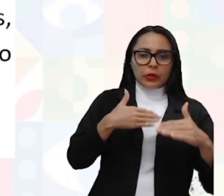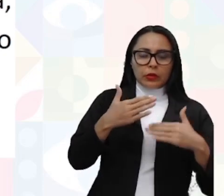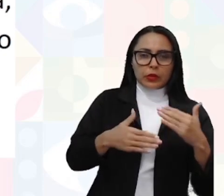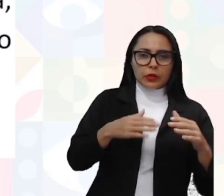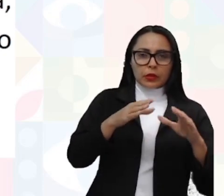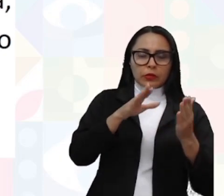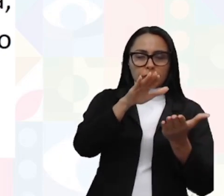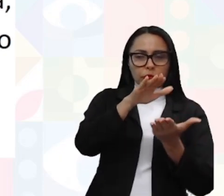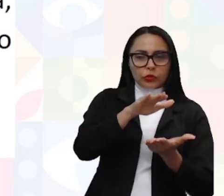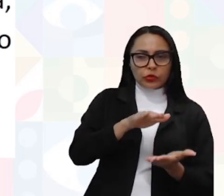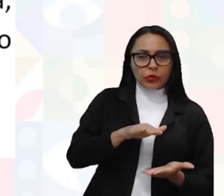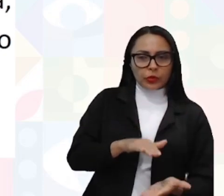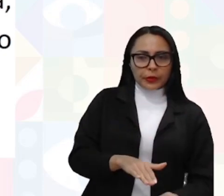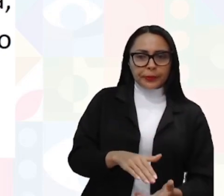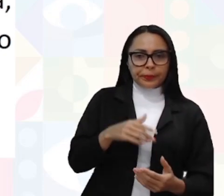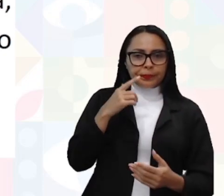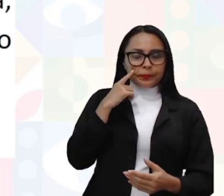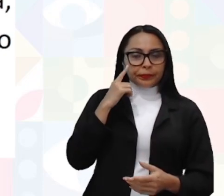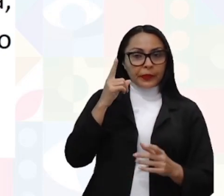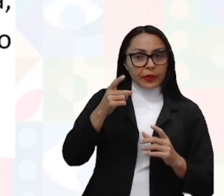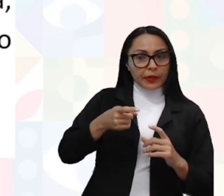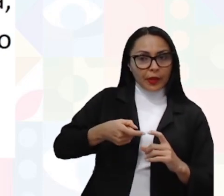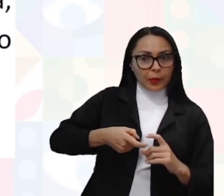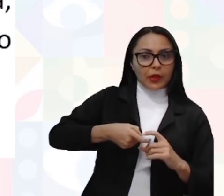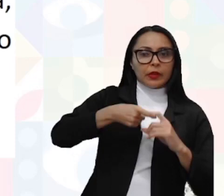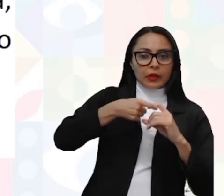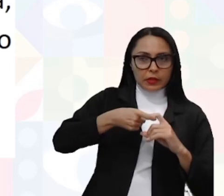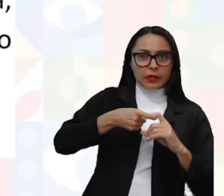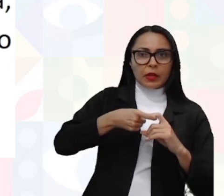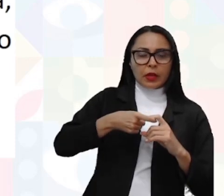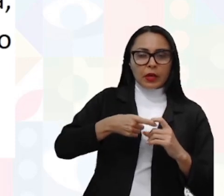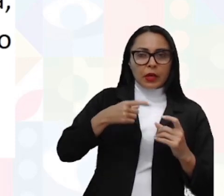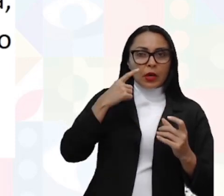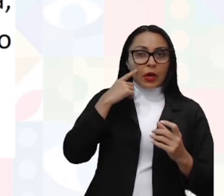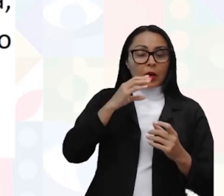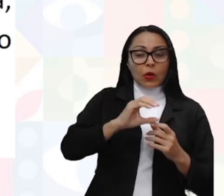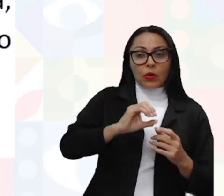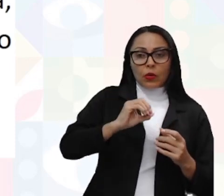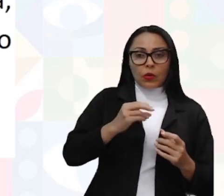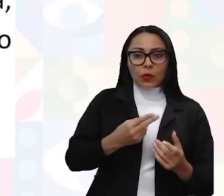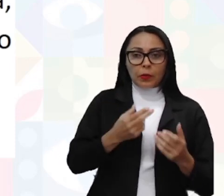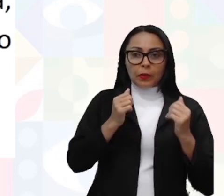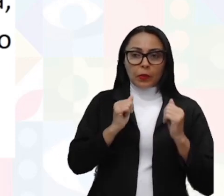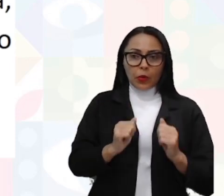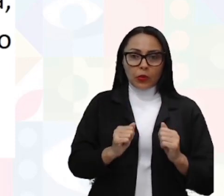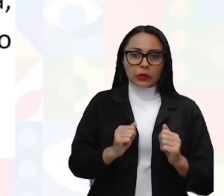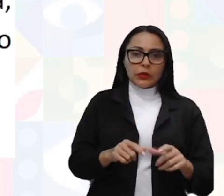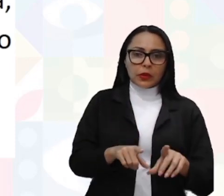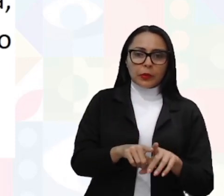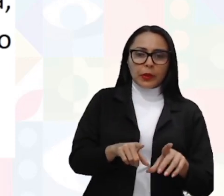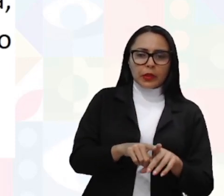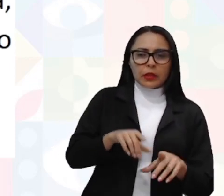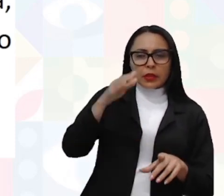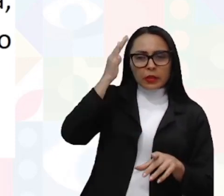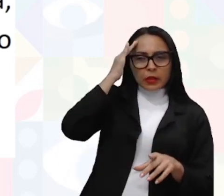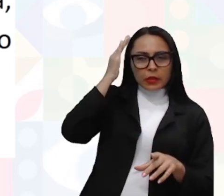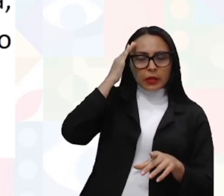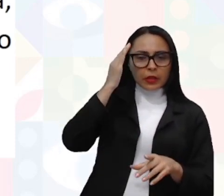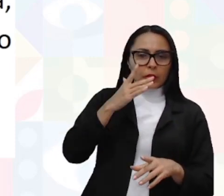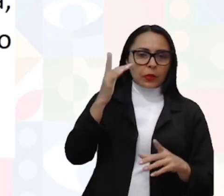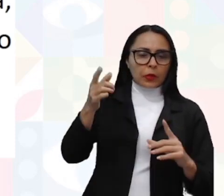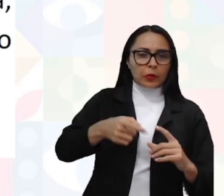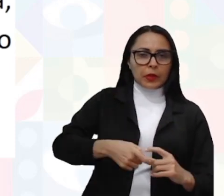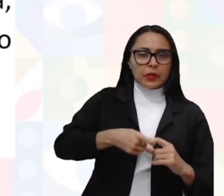estoques. A dependência ou a interdependência, ela pode ser entendida como sendo um dos